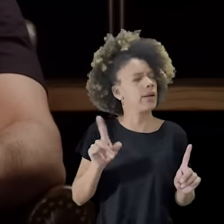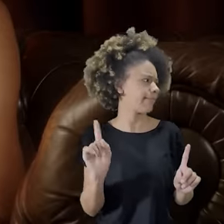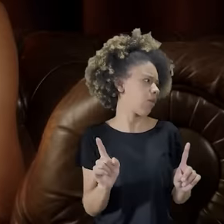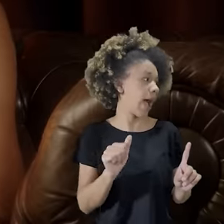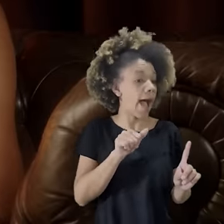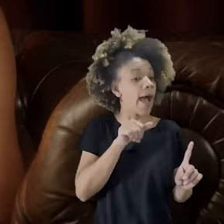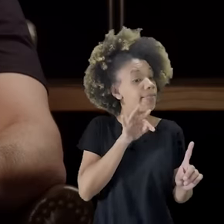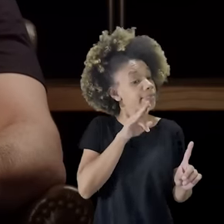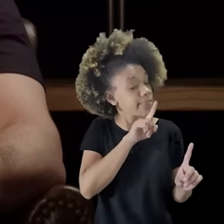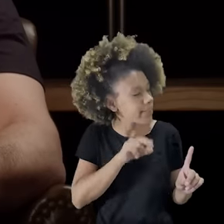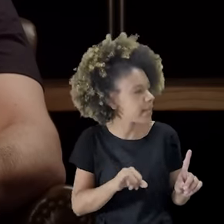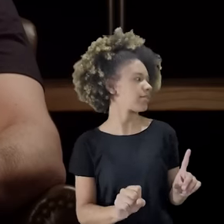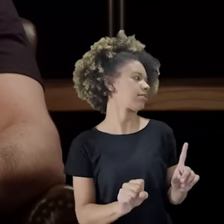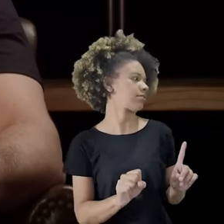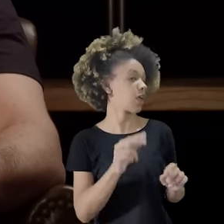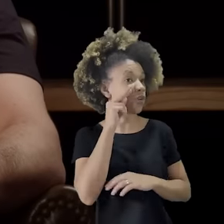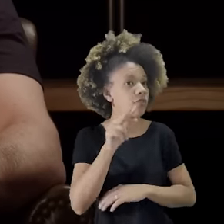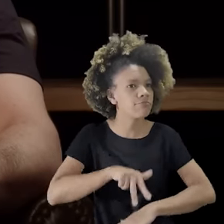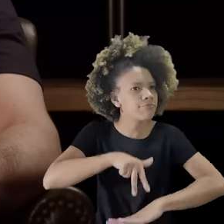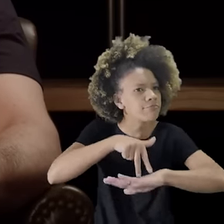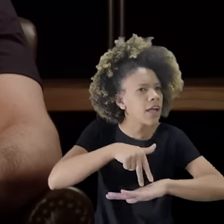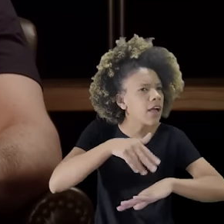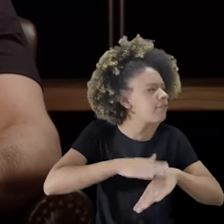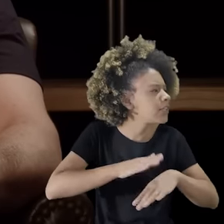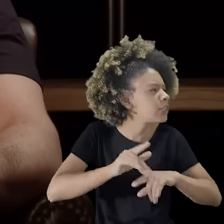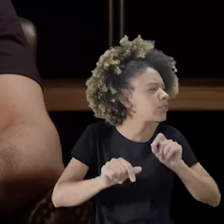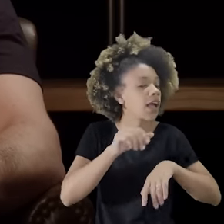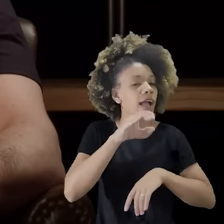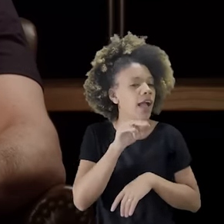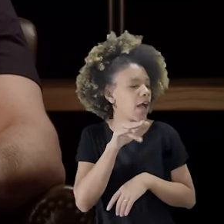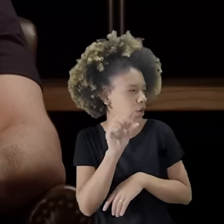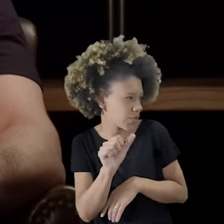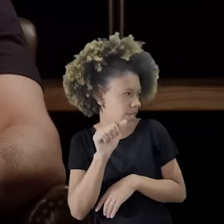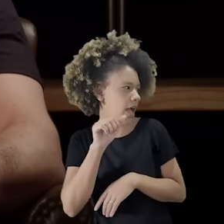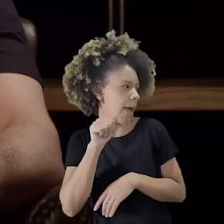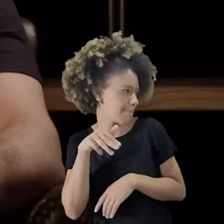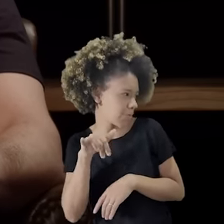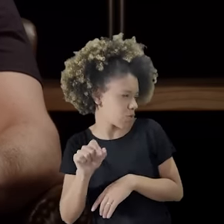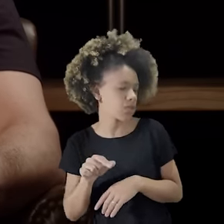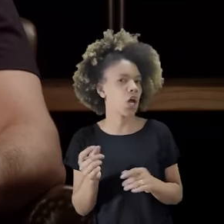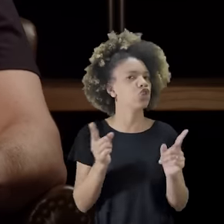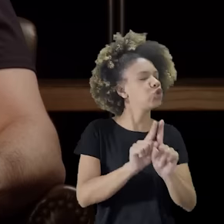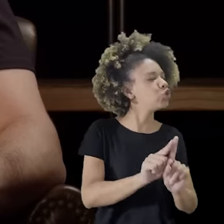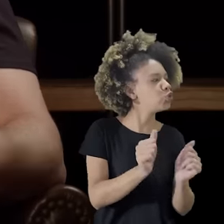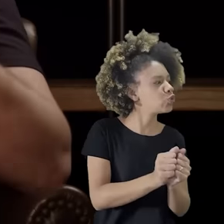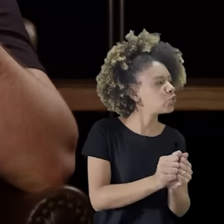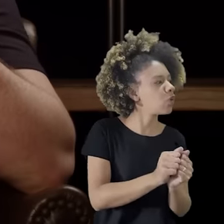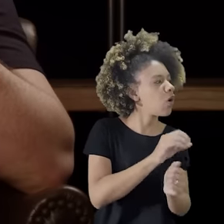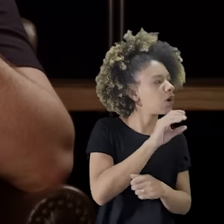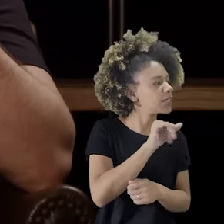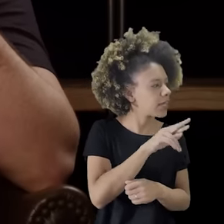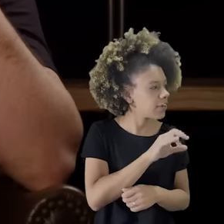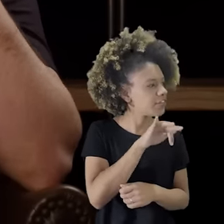ela é atriz eu vi a nani no no palco ela fazendo acho que meus Caros Amigos Cara eu vi uma